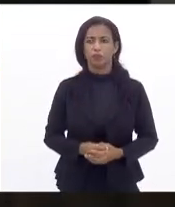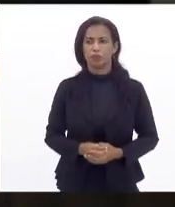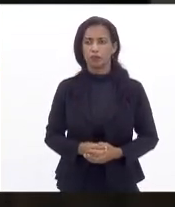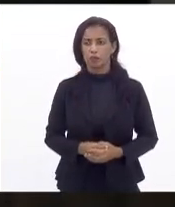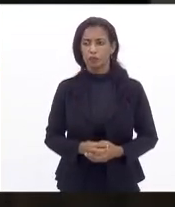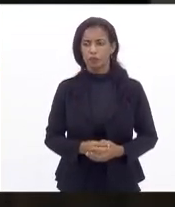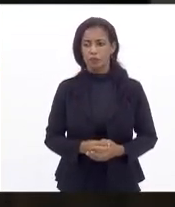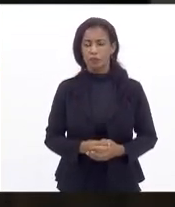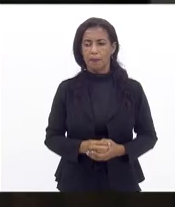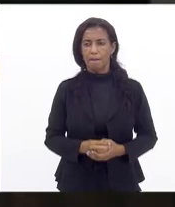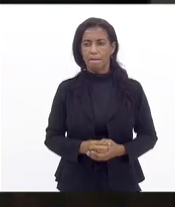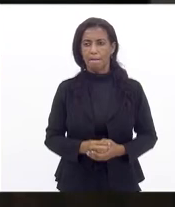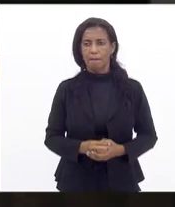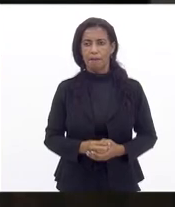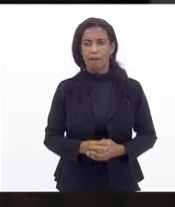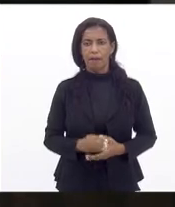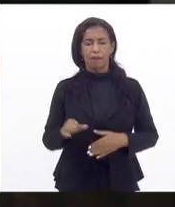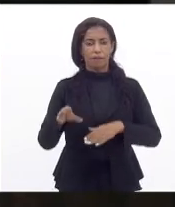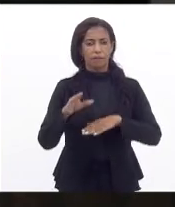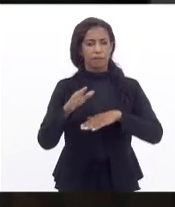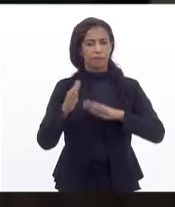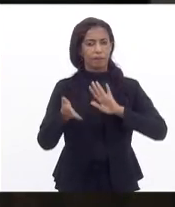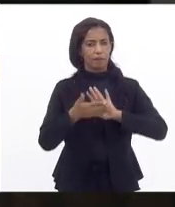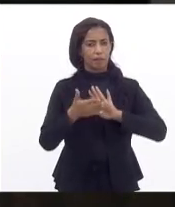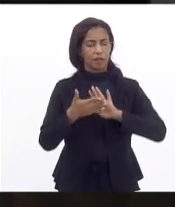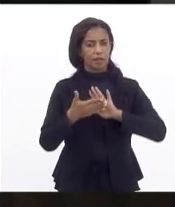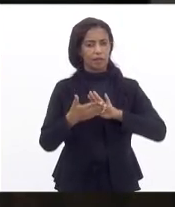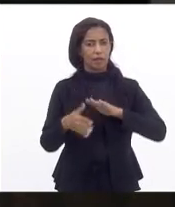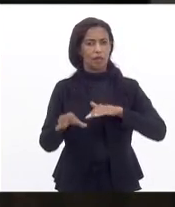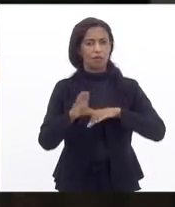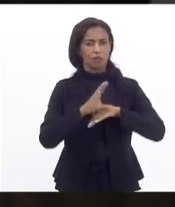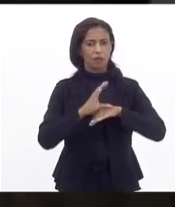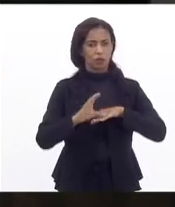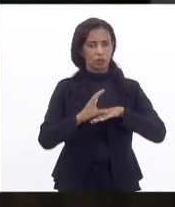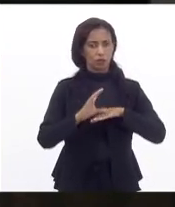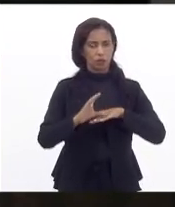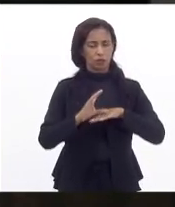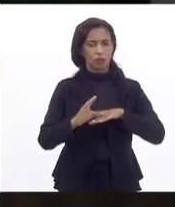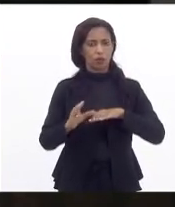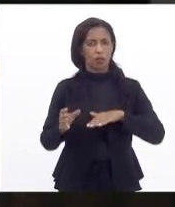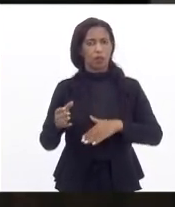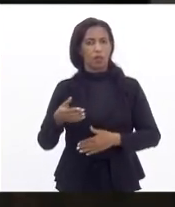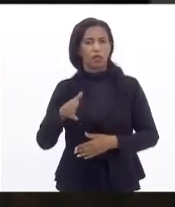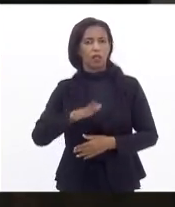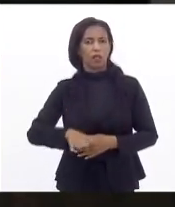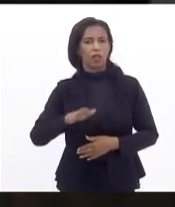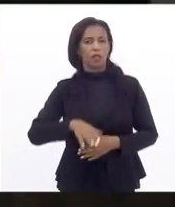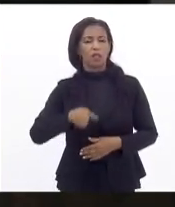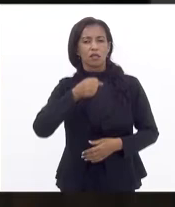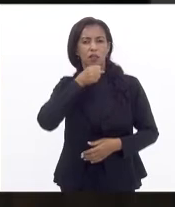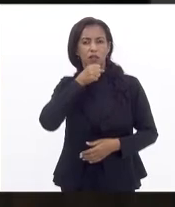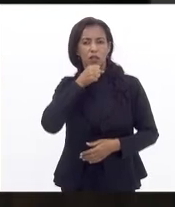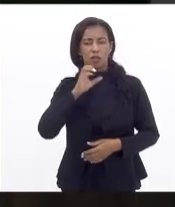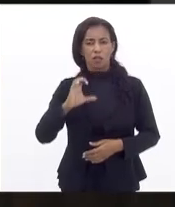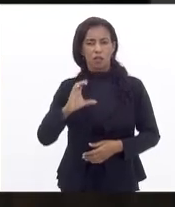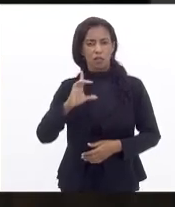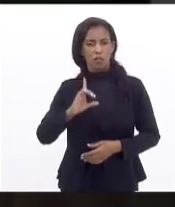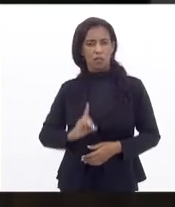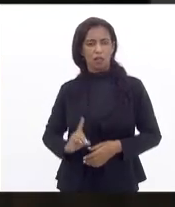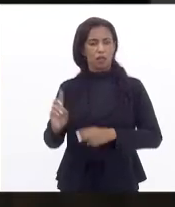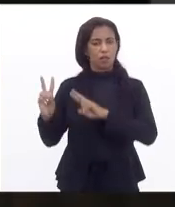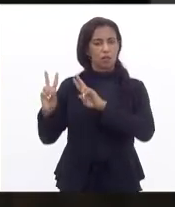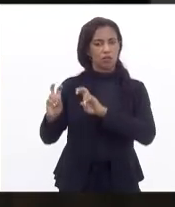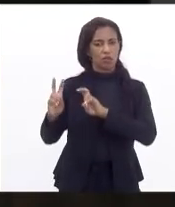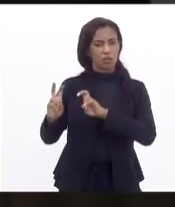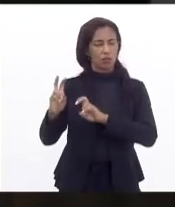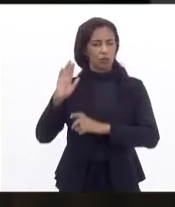outras providências. Pareceres da Comissão de Constituição e Justiça pela condicionalidade. Assunto da criança, adolescente e do idoso, favorável. Defesa dos direitos humanos e cidadania, favorável. De assuntos municipais,